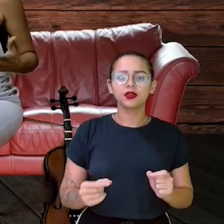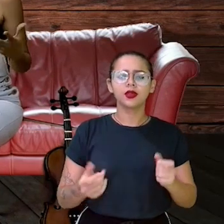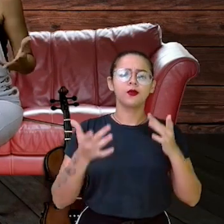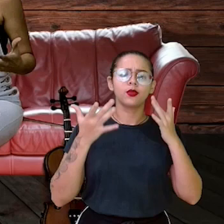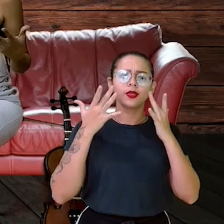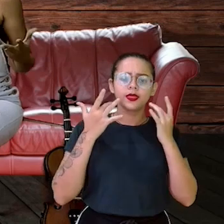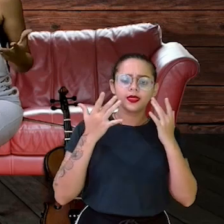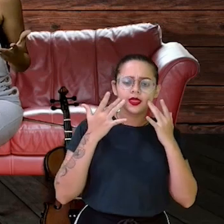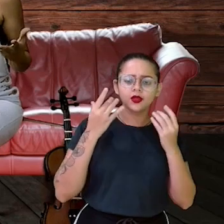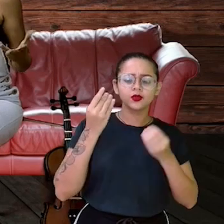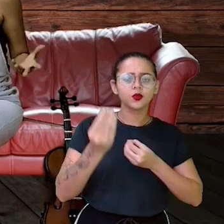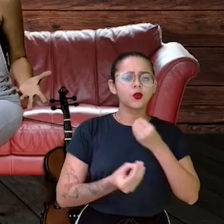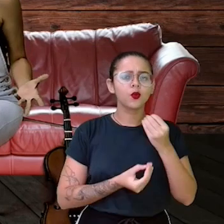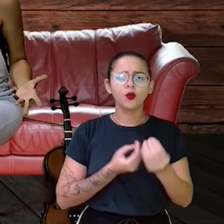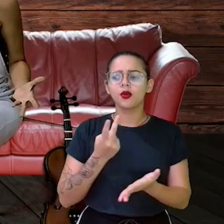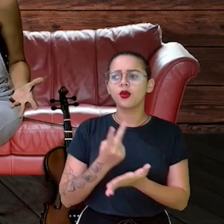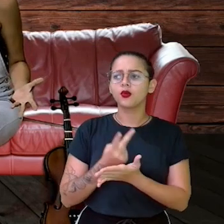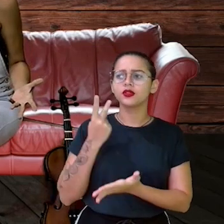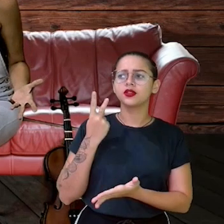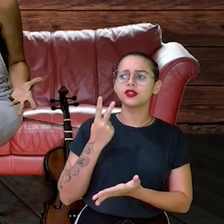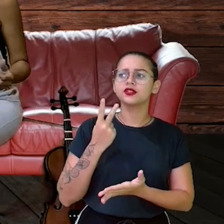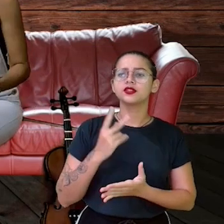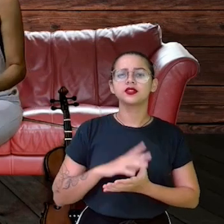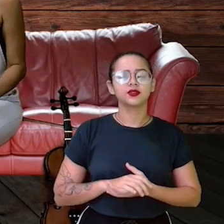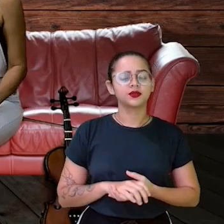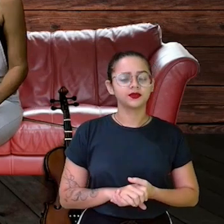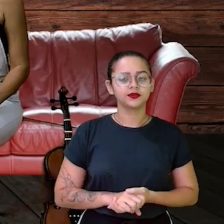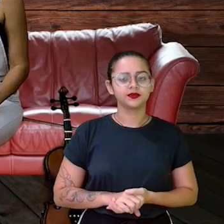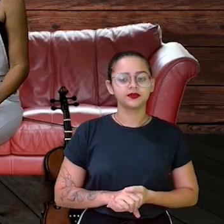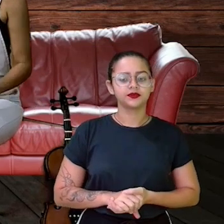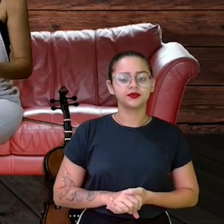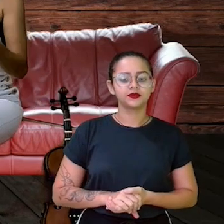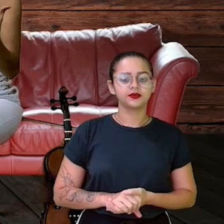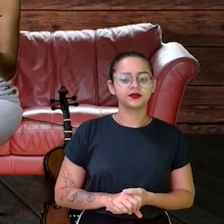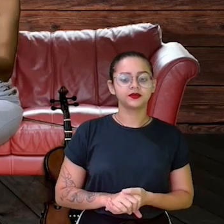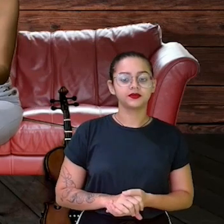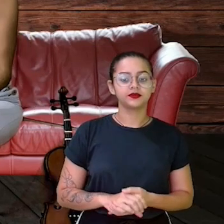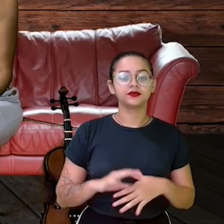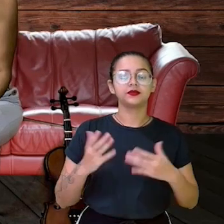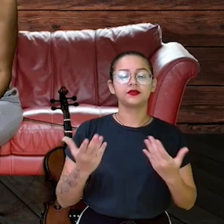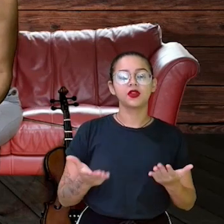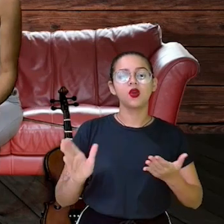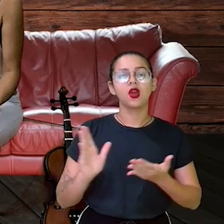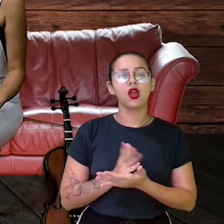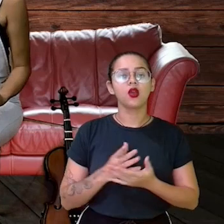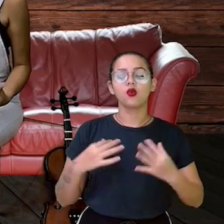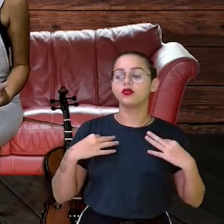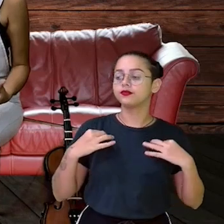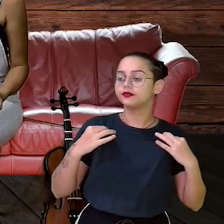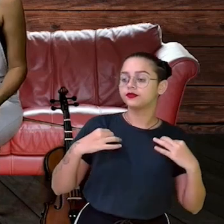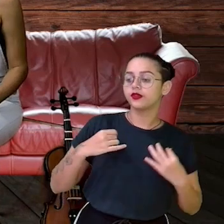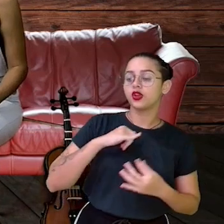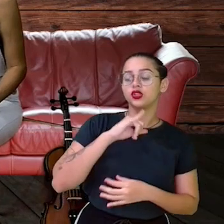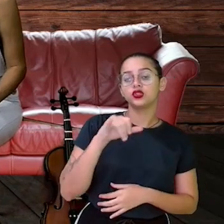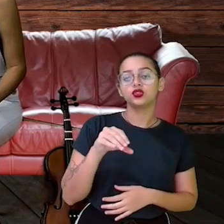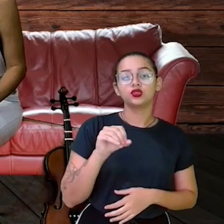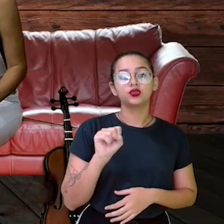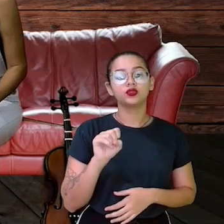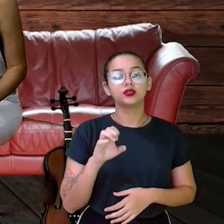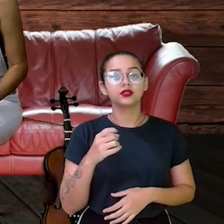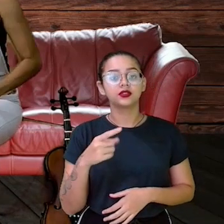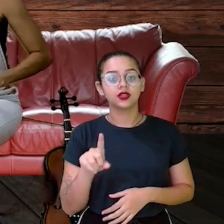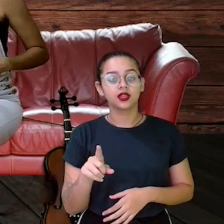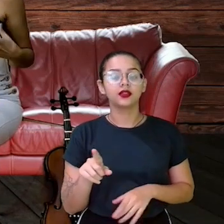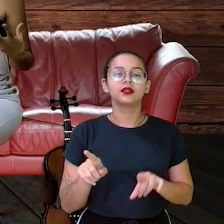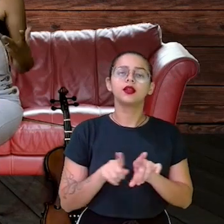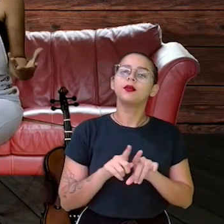tudo que aconteceu. Então, alguns se vestem de José, Maria,